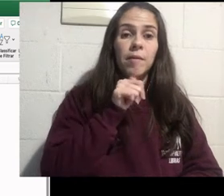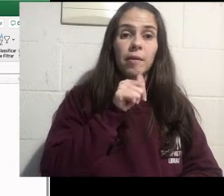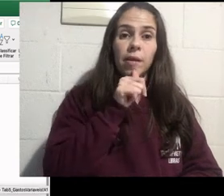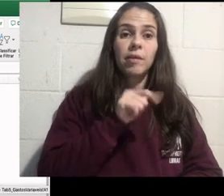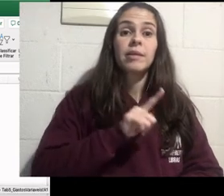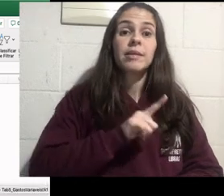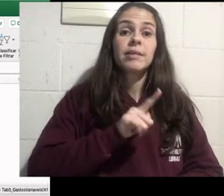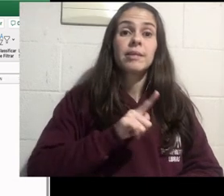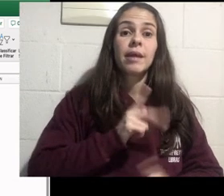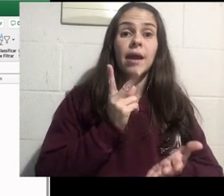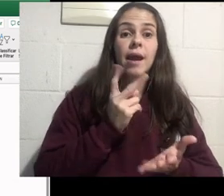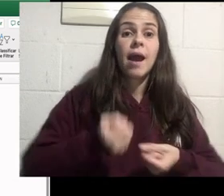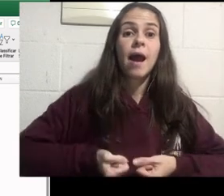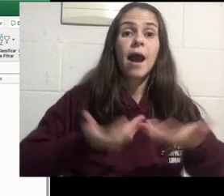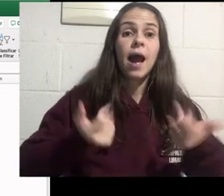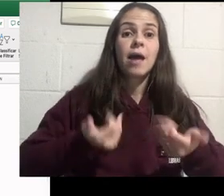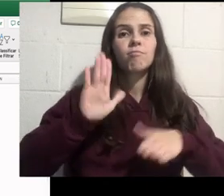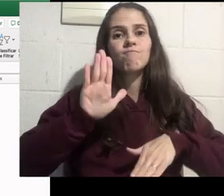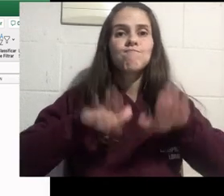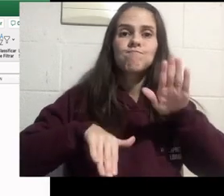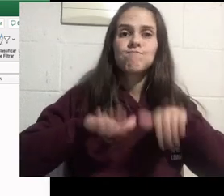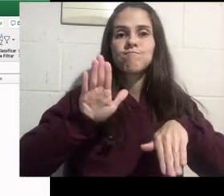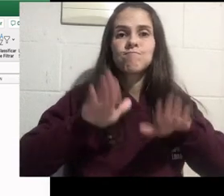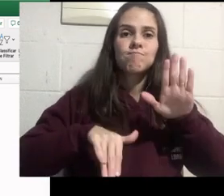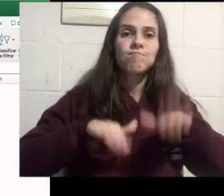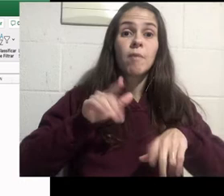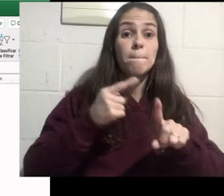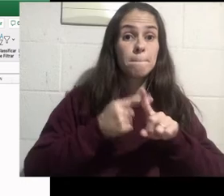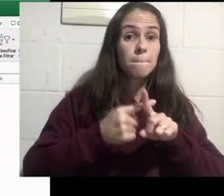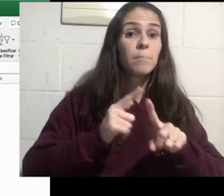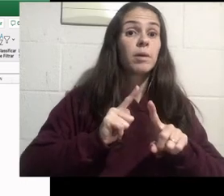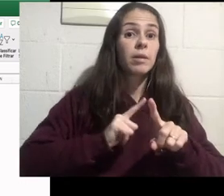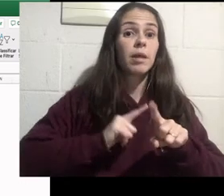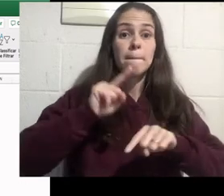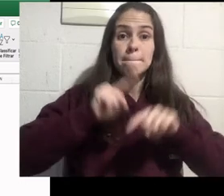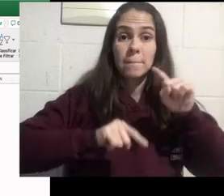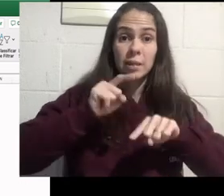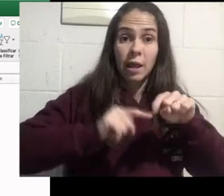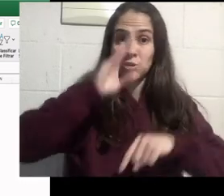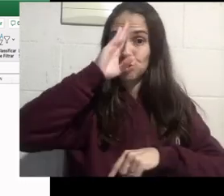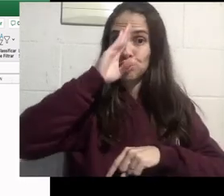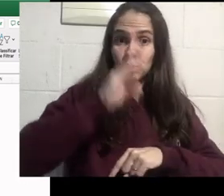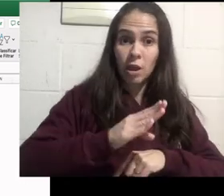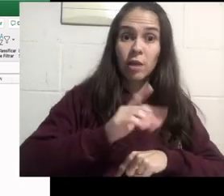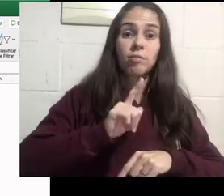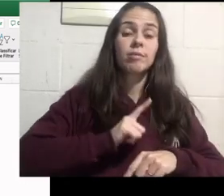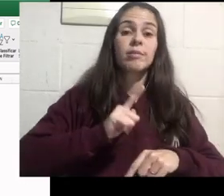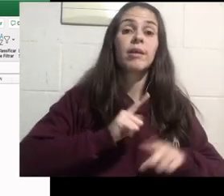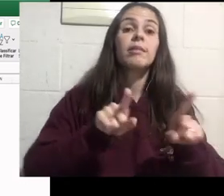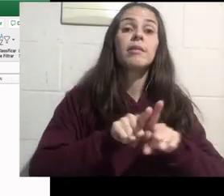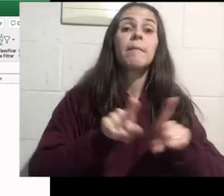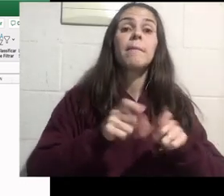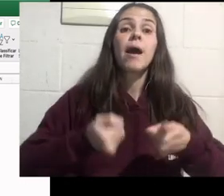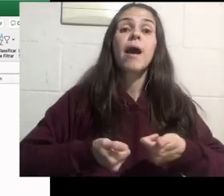dos gastos variáveis. Então, além lá dos meus custos materiais diretos, como gastos variáveis, nós